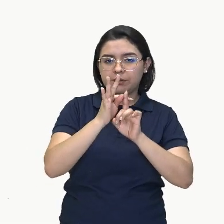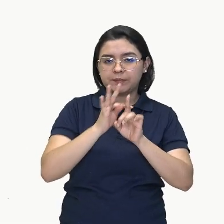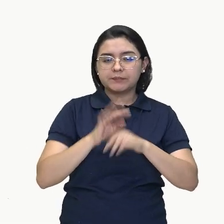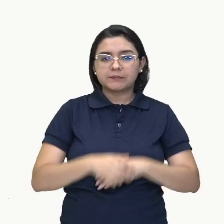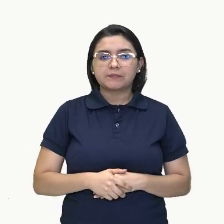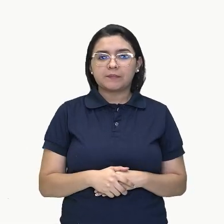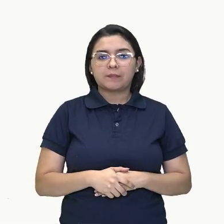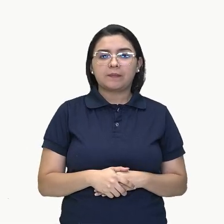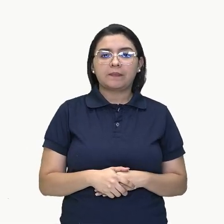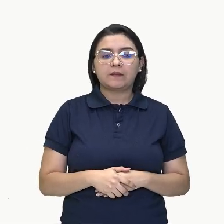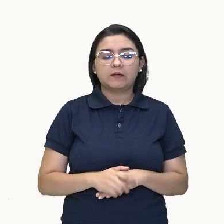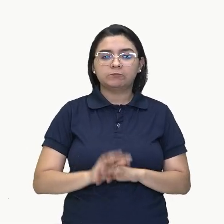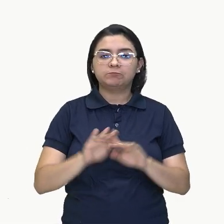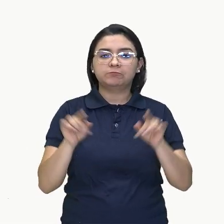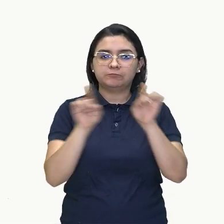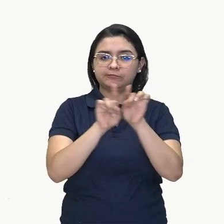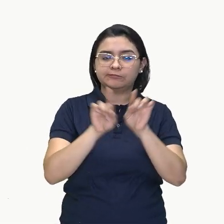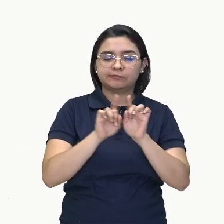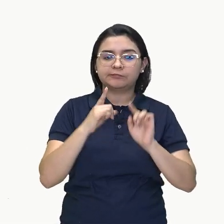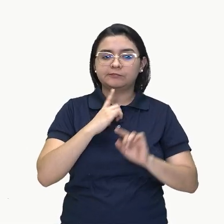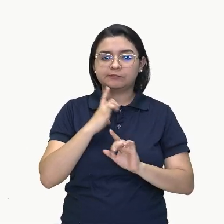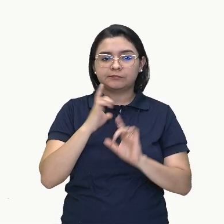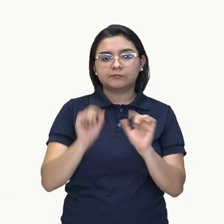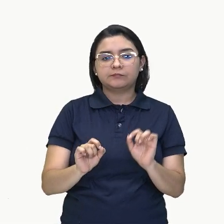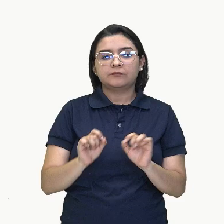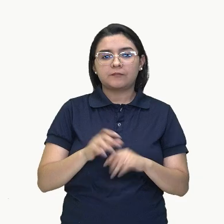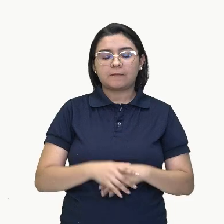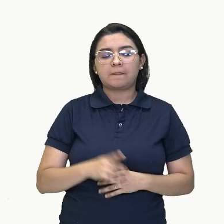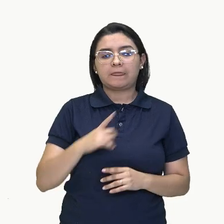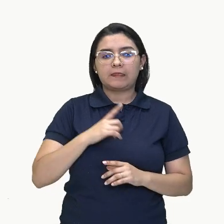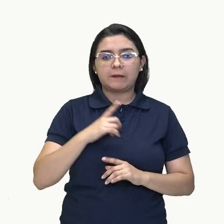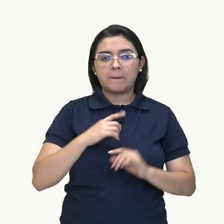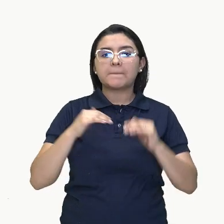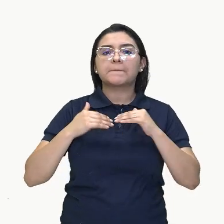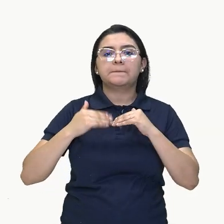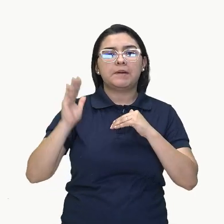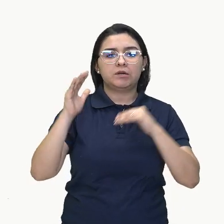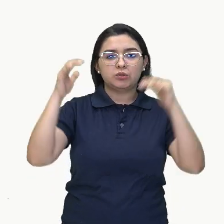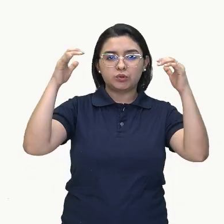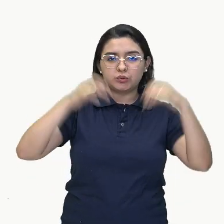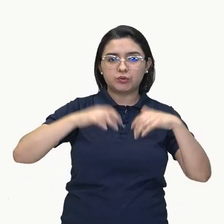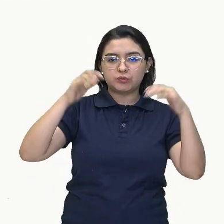E aí, nós temos uma maior quantidade de chuvas que